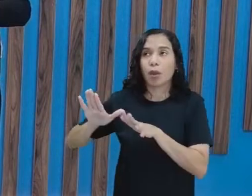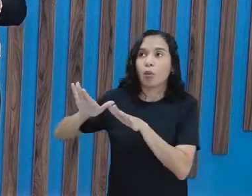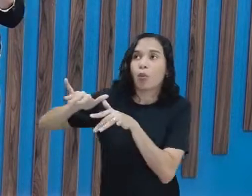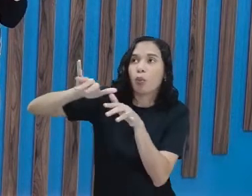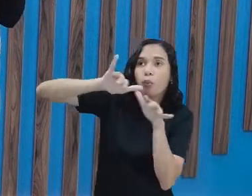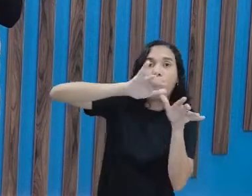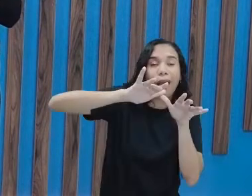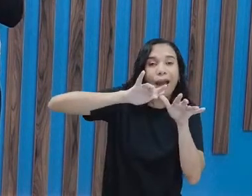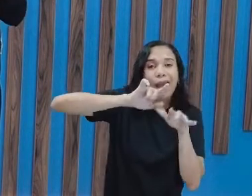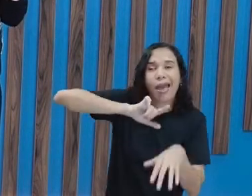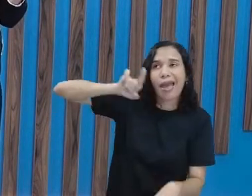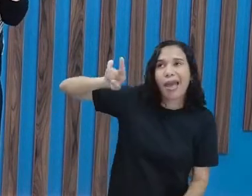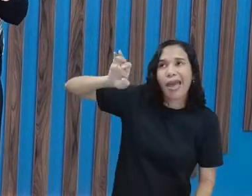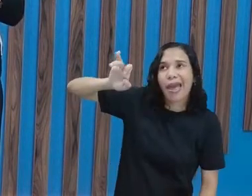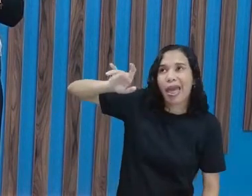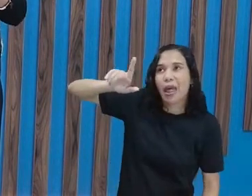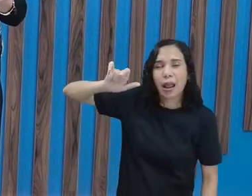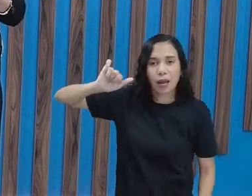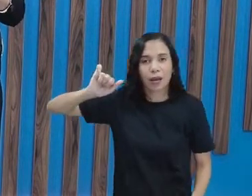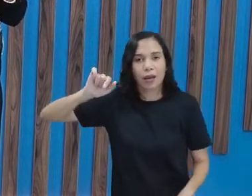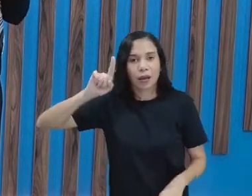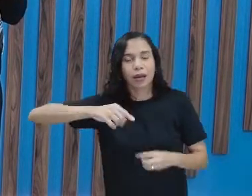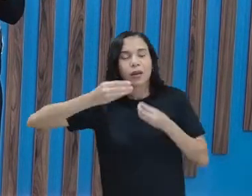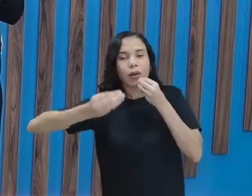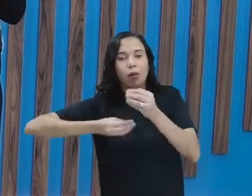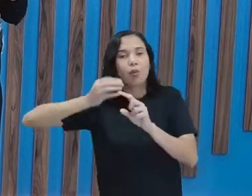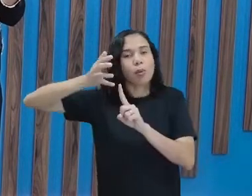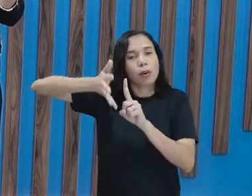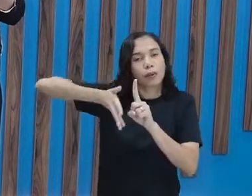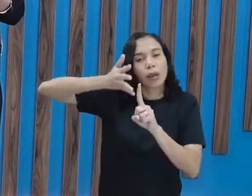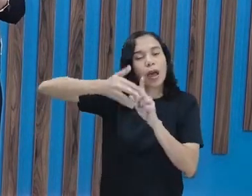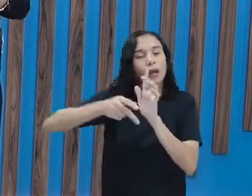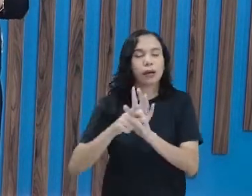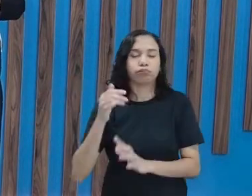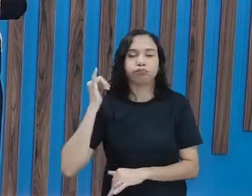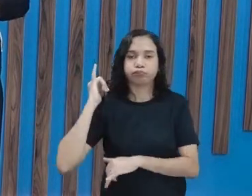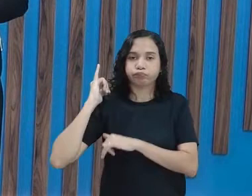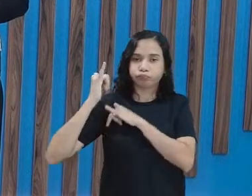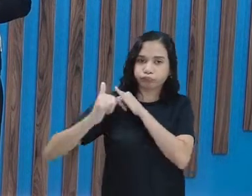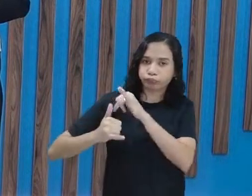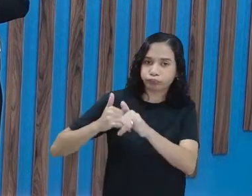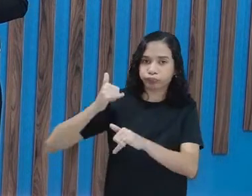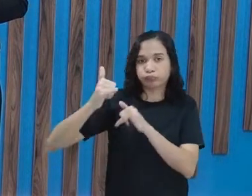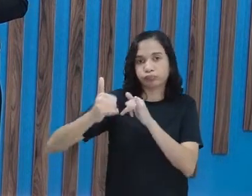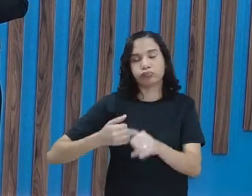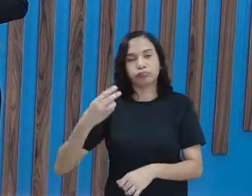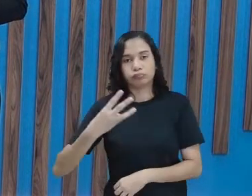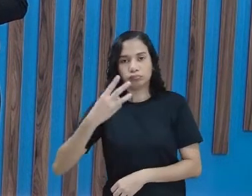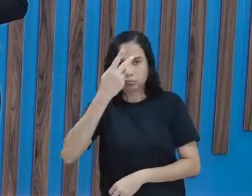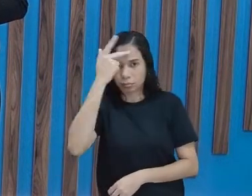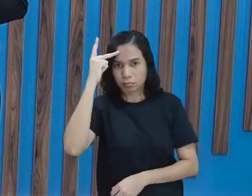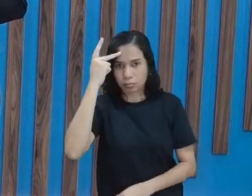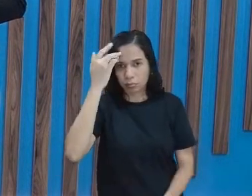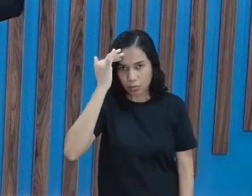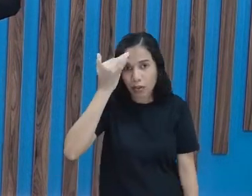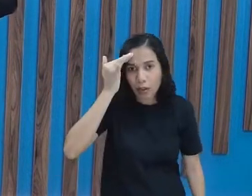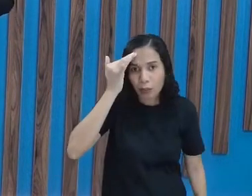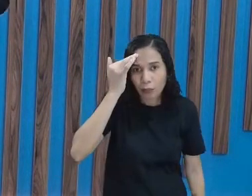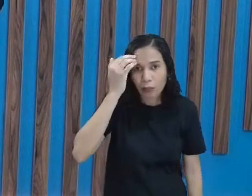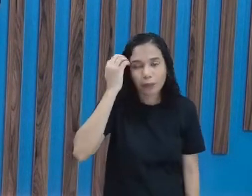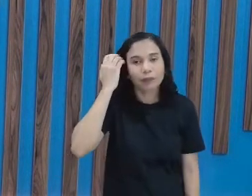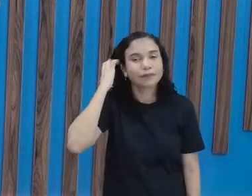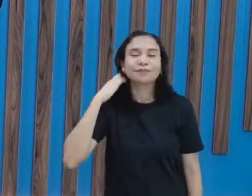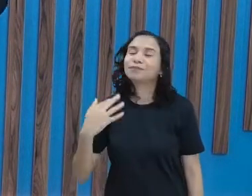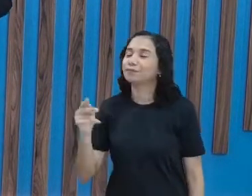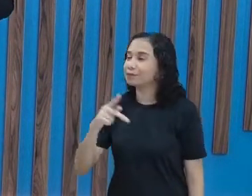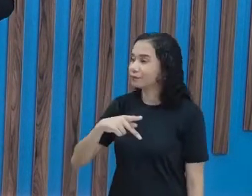ela. Então isso é uma narrativa, uma contação na terceira pessoa. Você está entendendo?